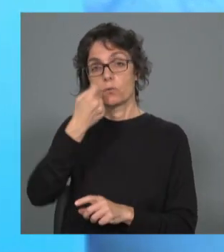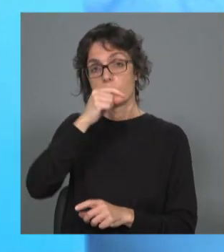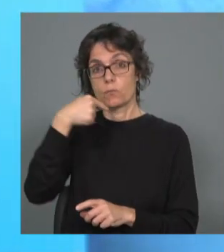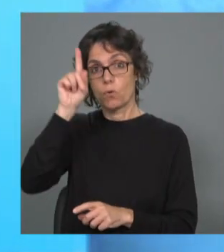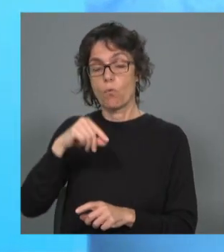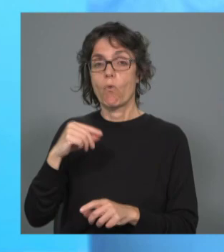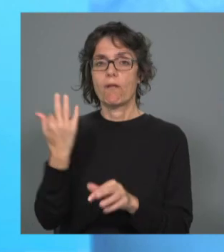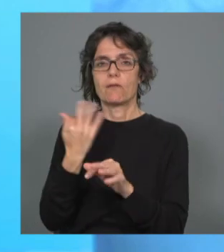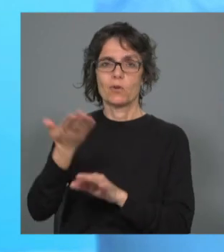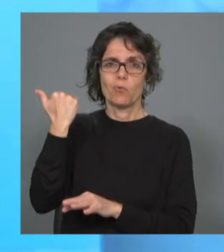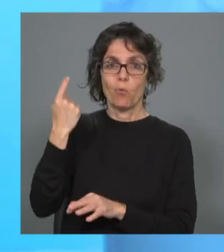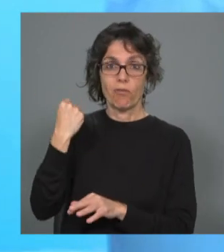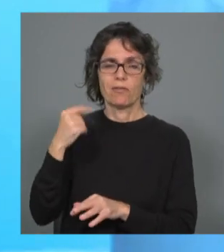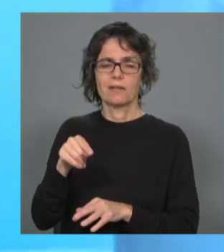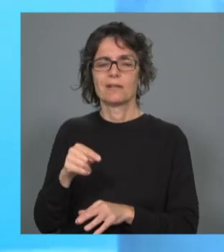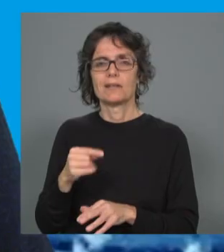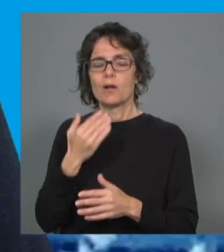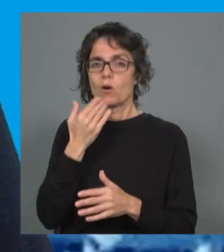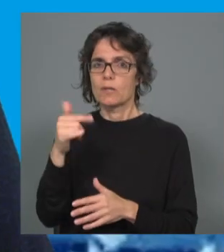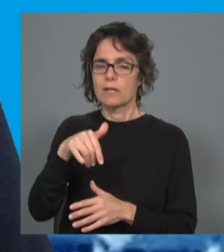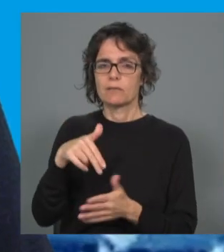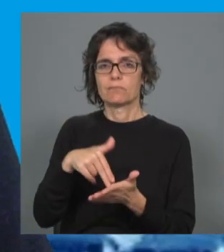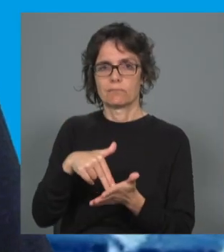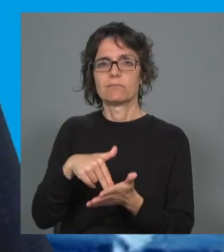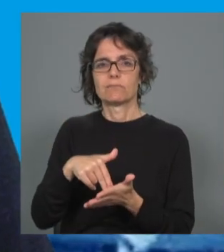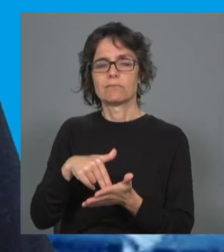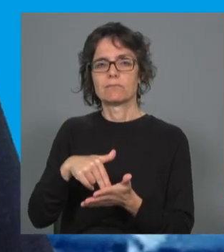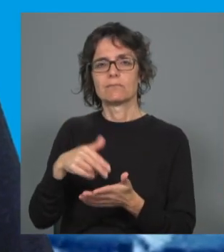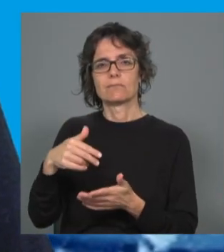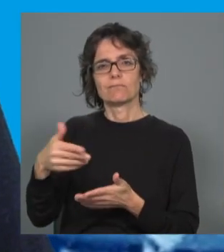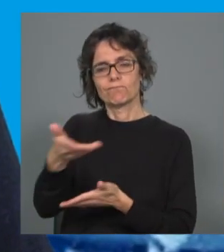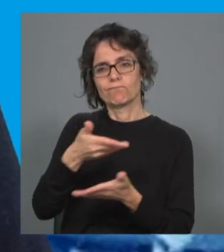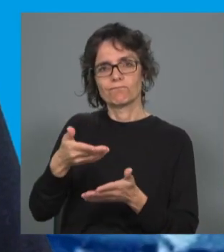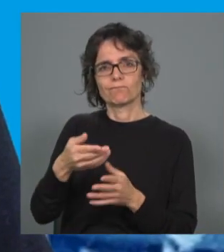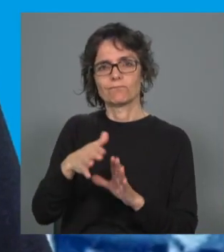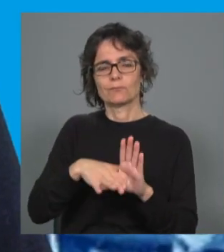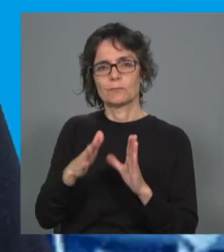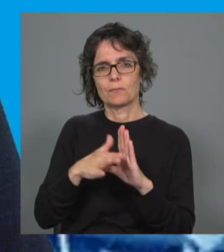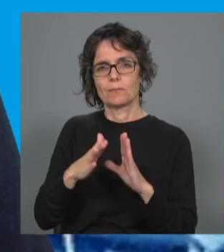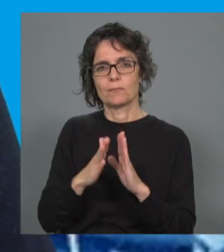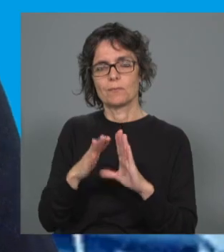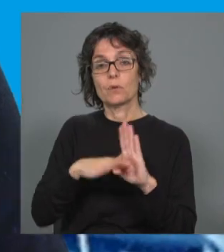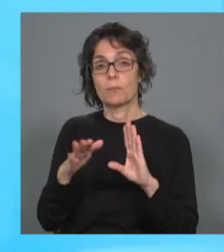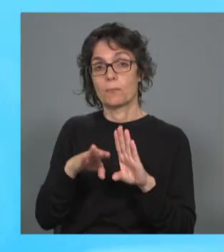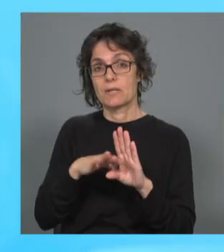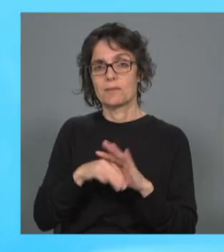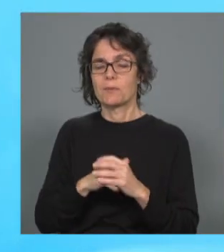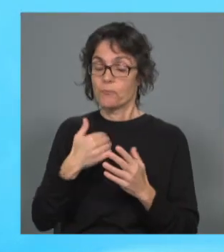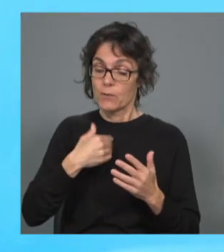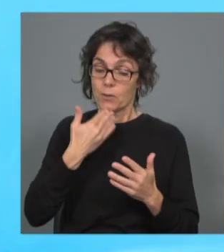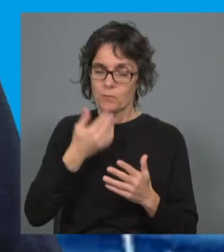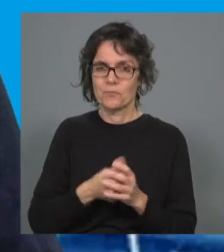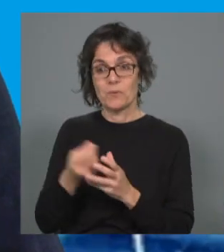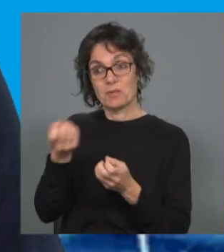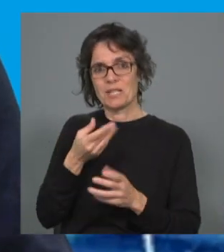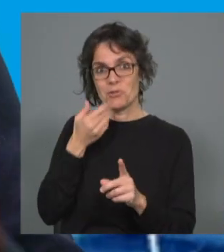ontem. Agradeço muito a sua presença hoje aqui entre nós e fica então este desafio. Eu é que agradeço o